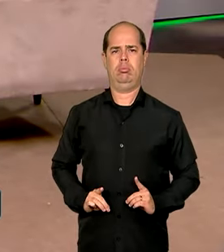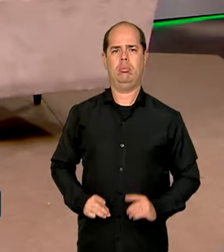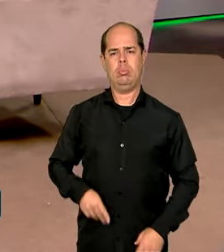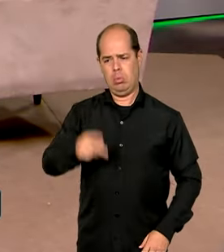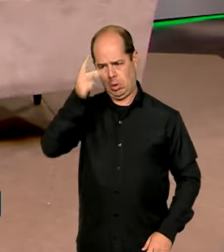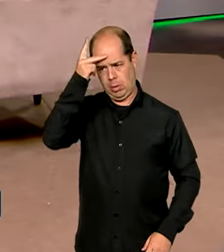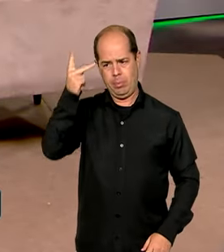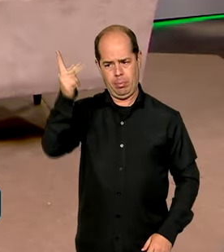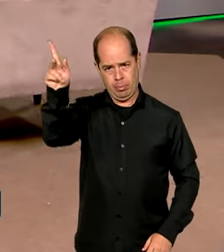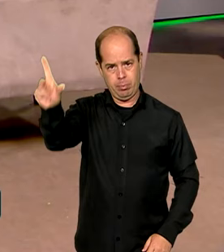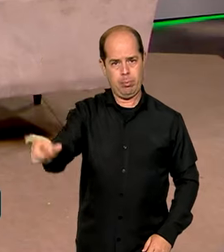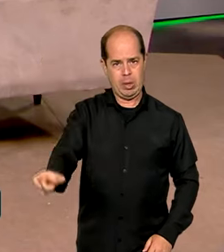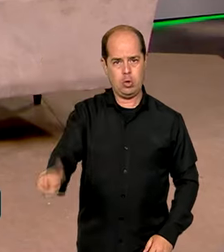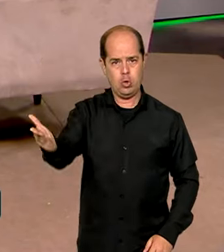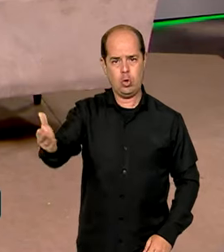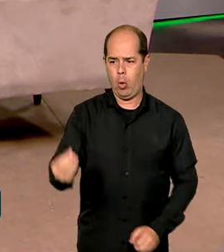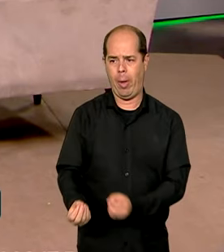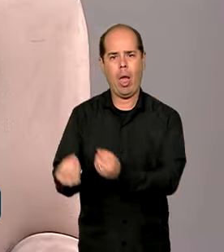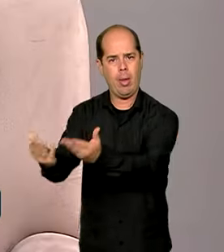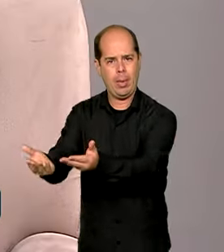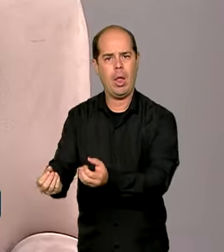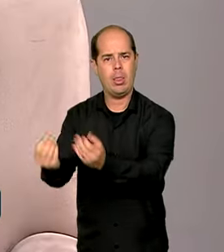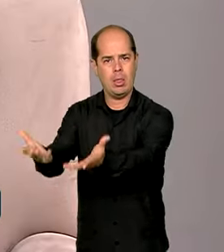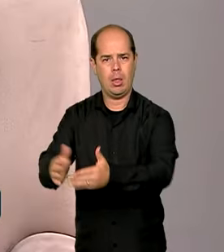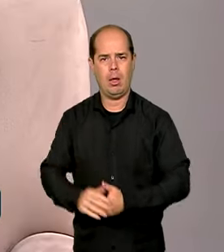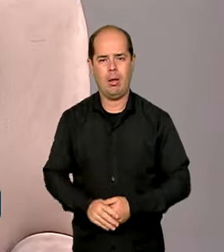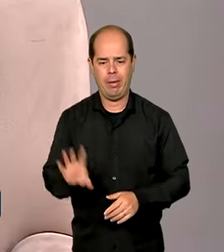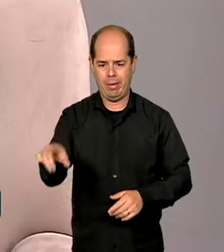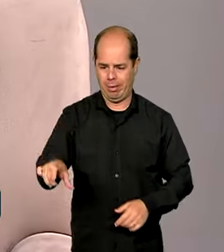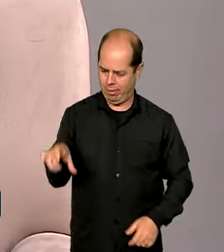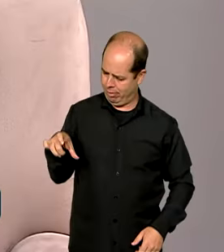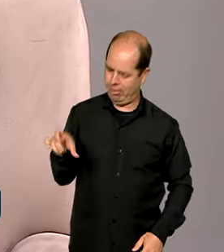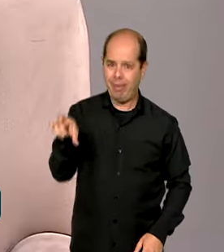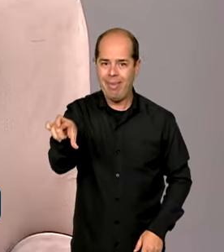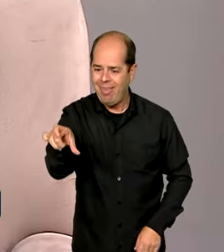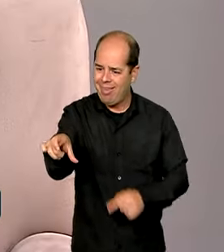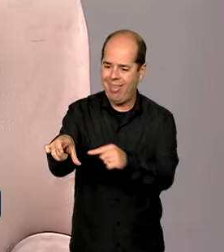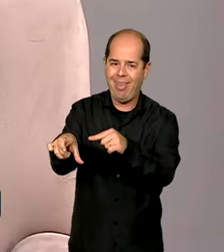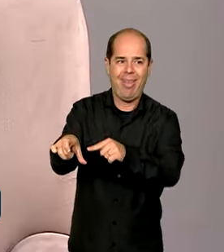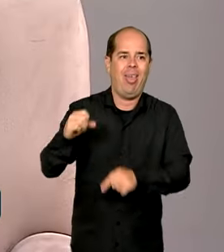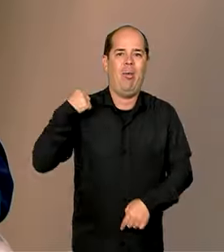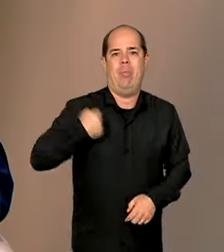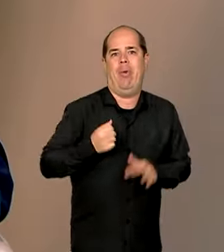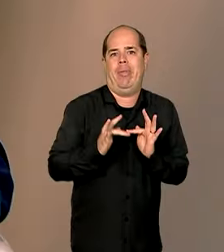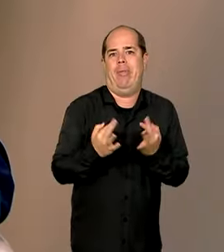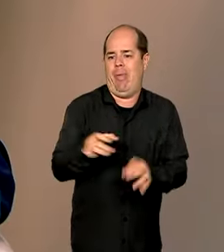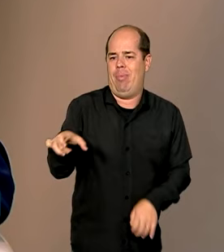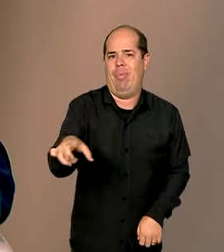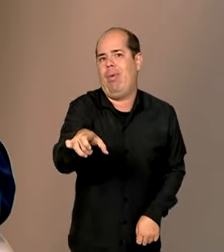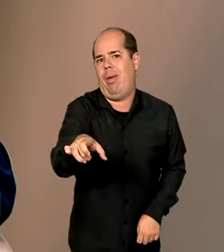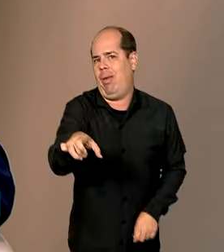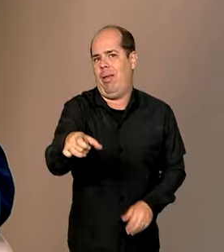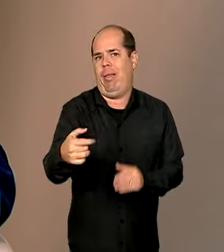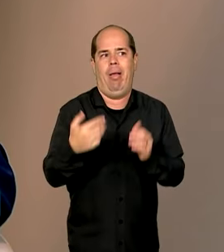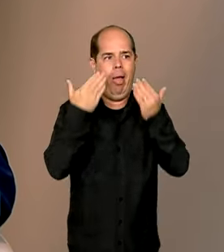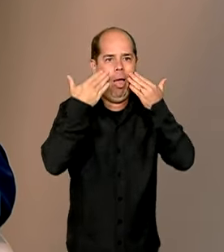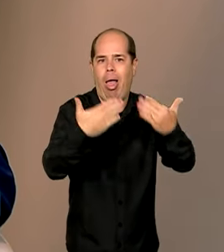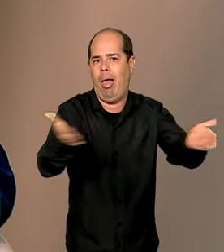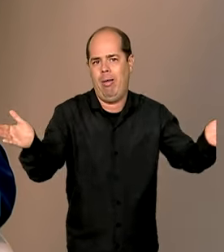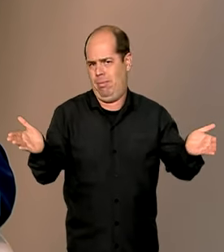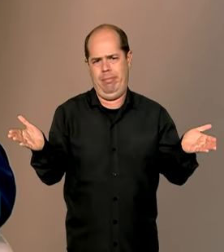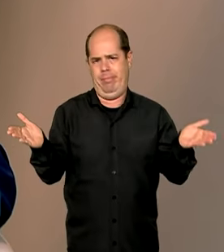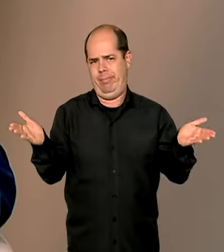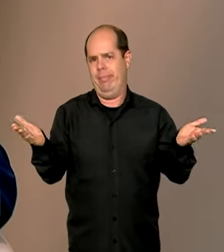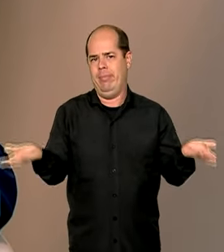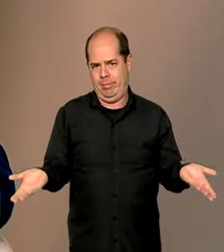recurso sem ter que se expor a uma condição talvez vexatória, muitas vezes, né? É verdade. E vamos ampliar, está tendo um